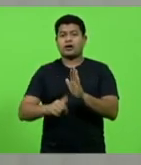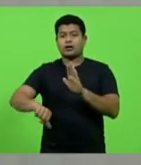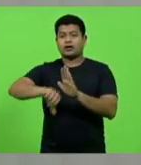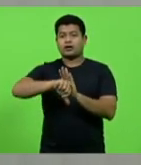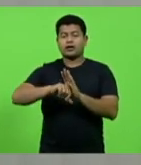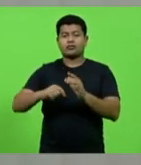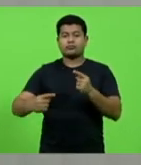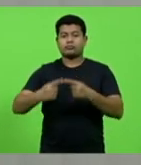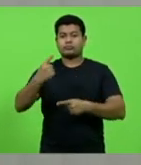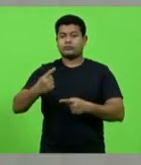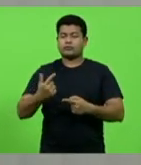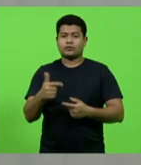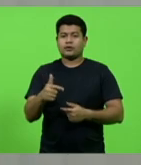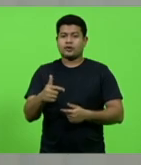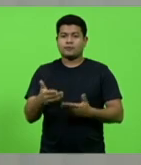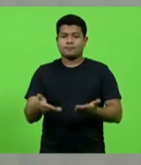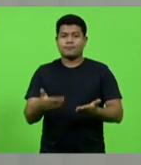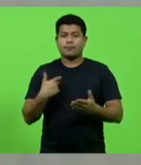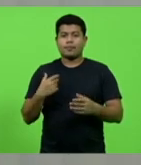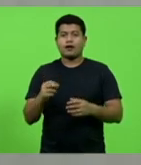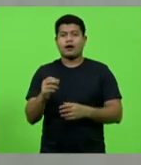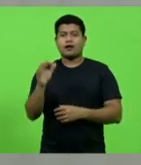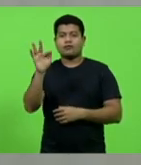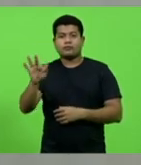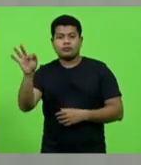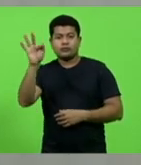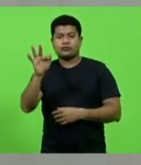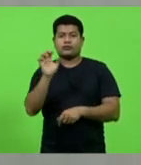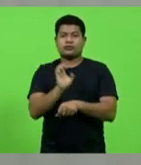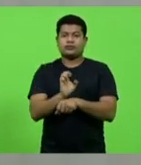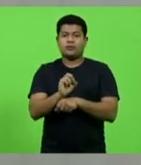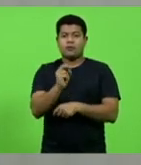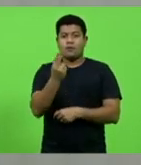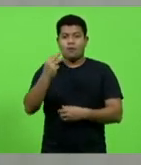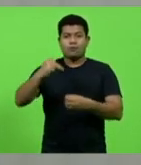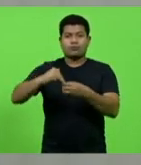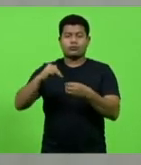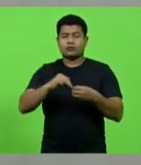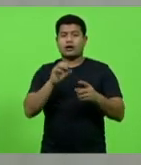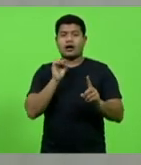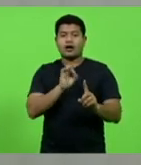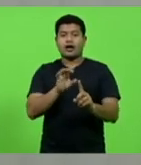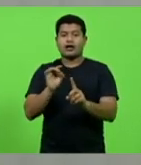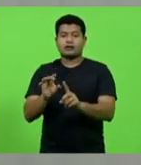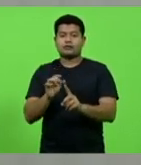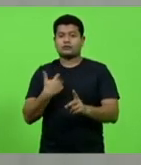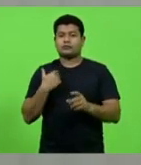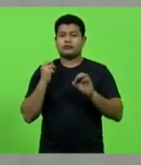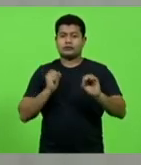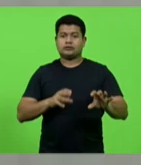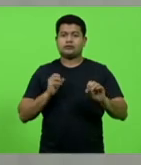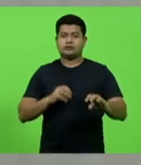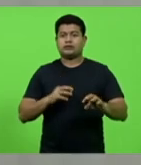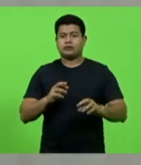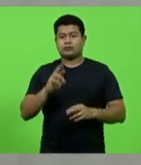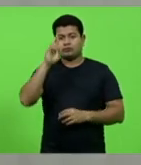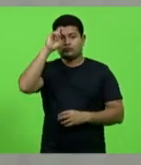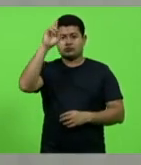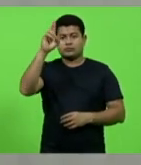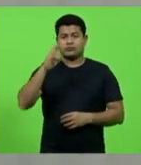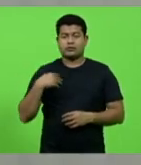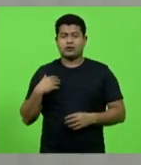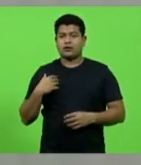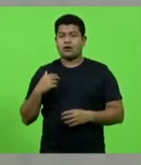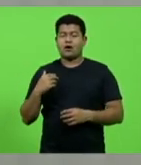e Estadual ou Distrital de cada um dos pais ou responsáveis. Não se pode abrir mão de cumprimento